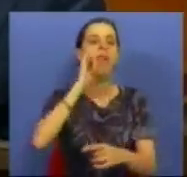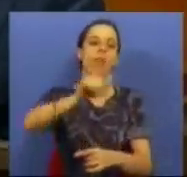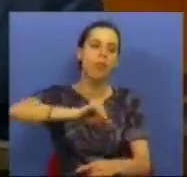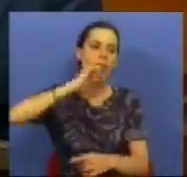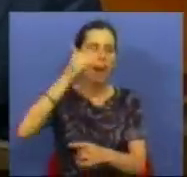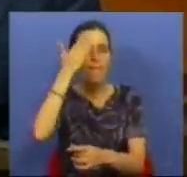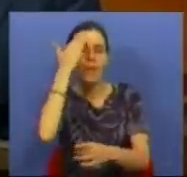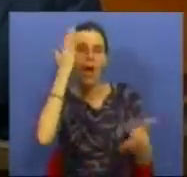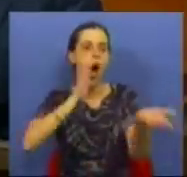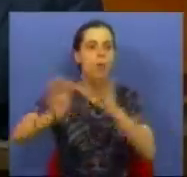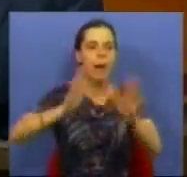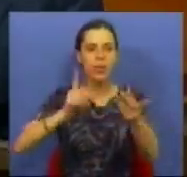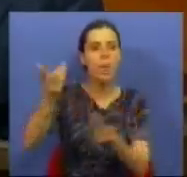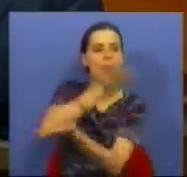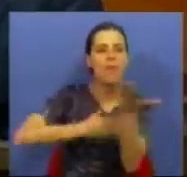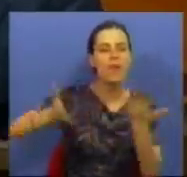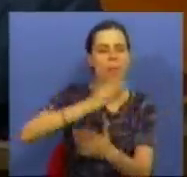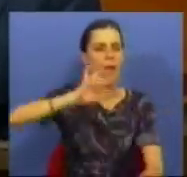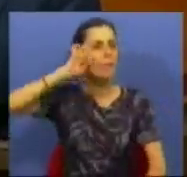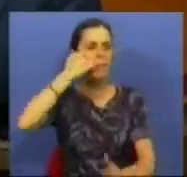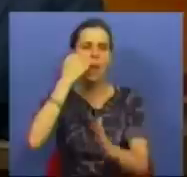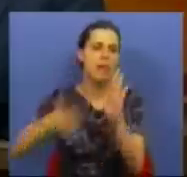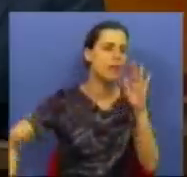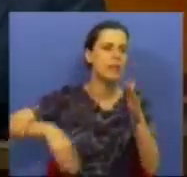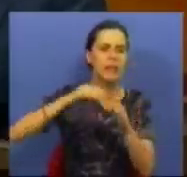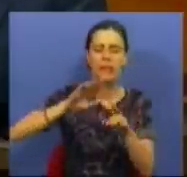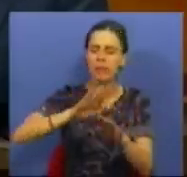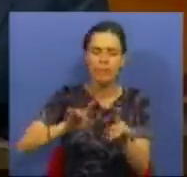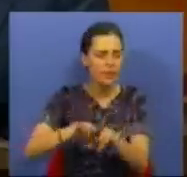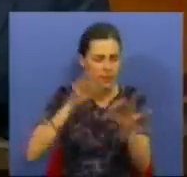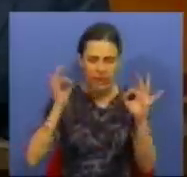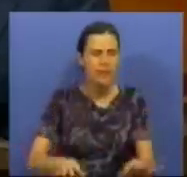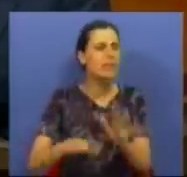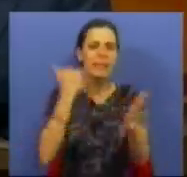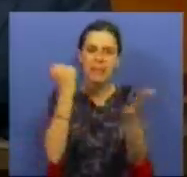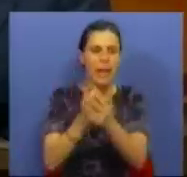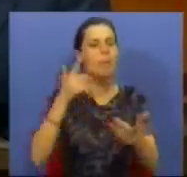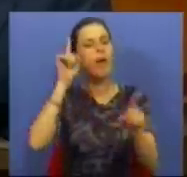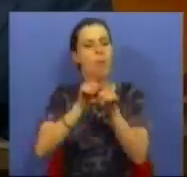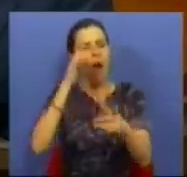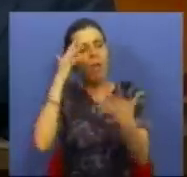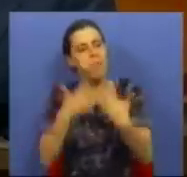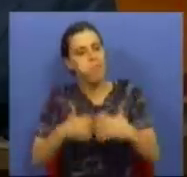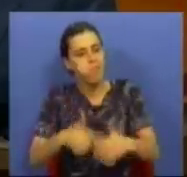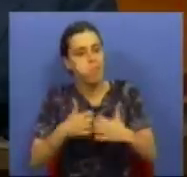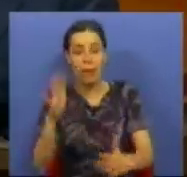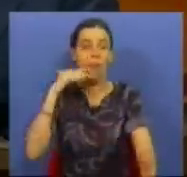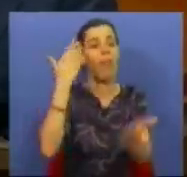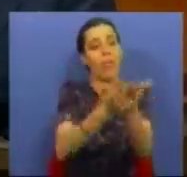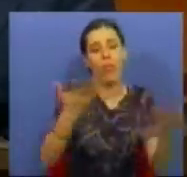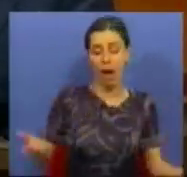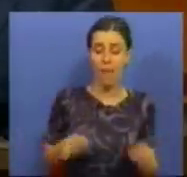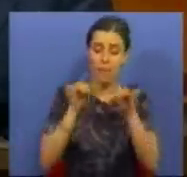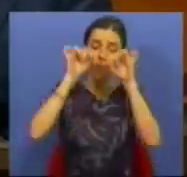movimentos previsíveis. Eles atacam sempre nas margens de incerteza que a regulação lhes faculta. O